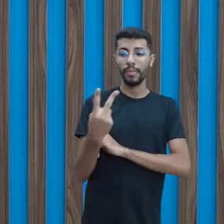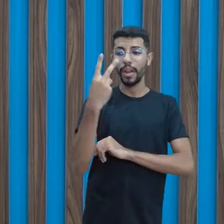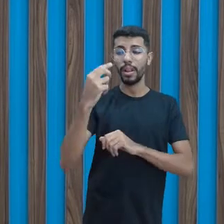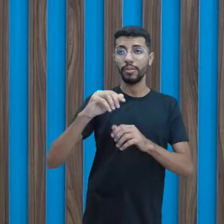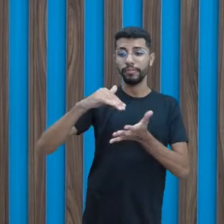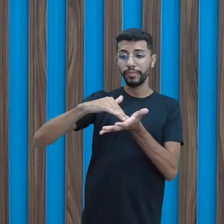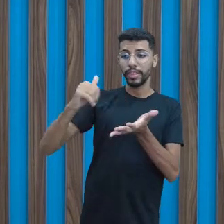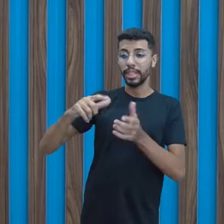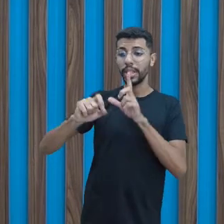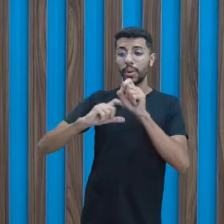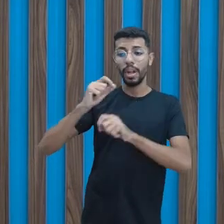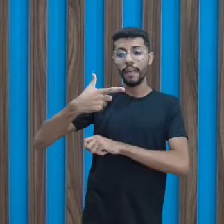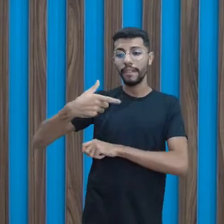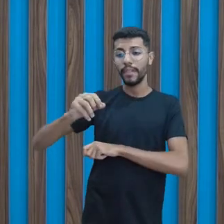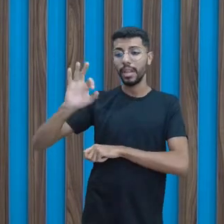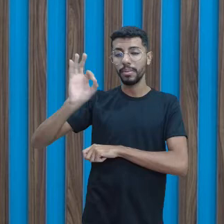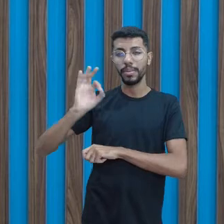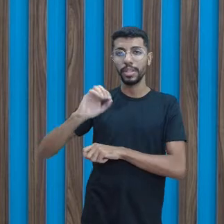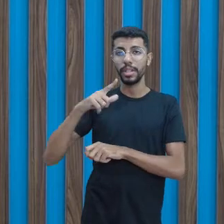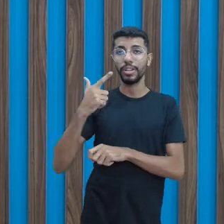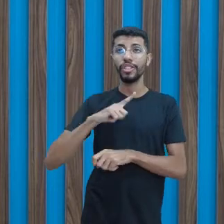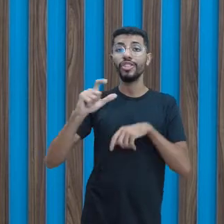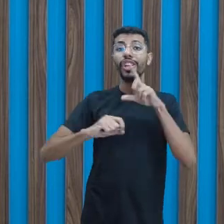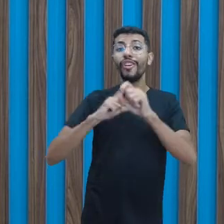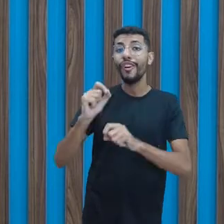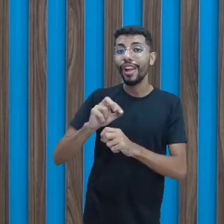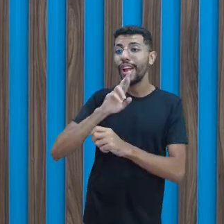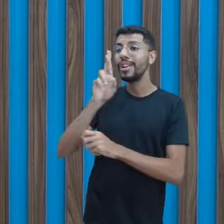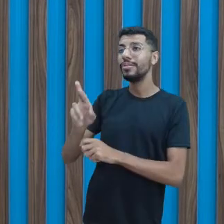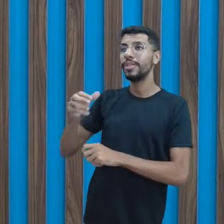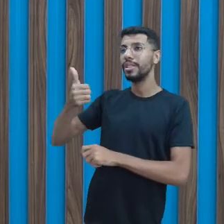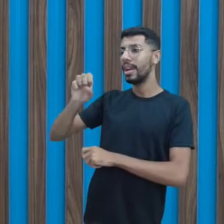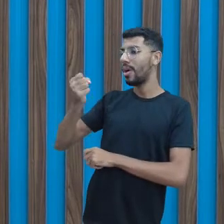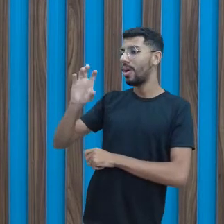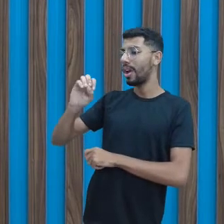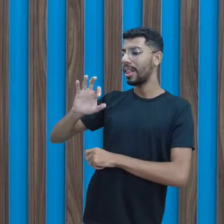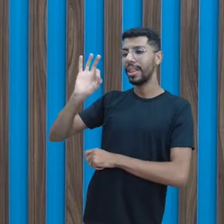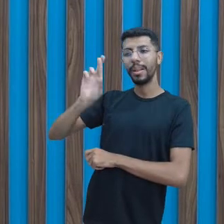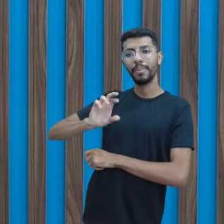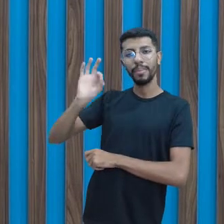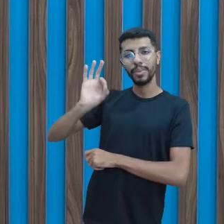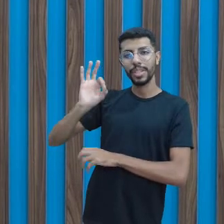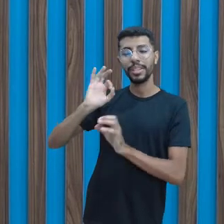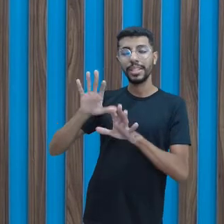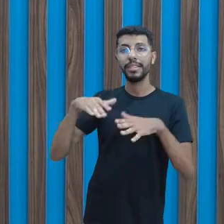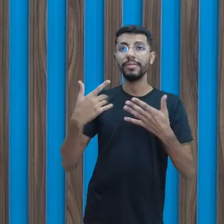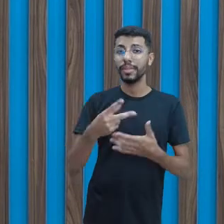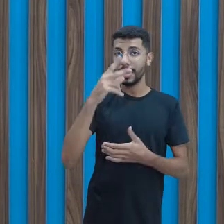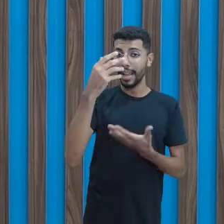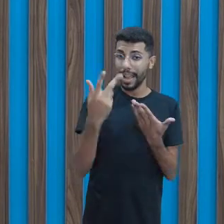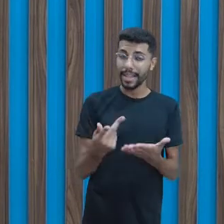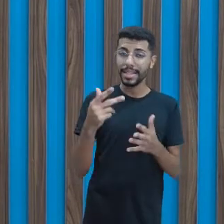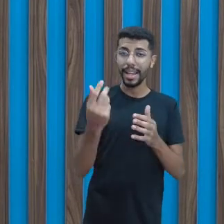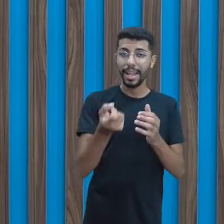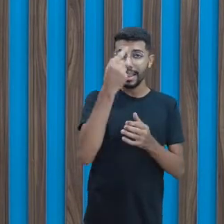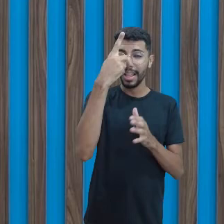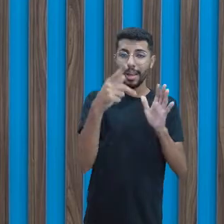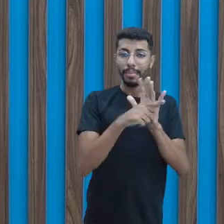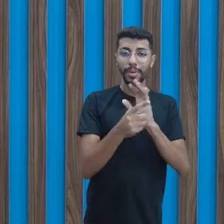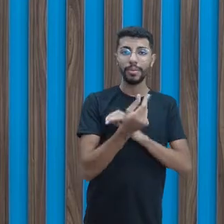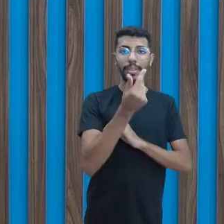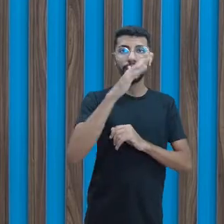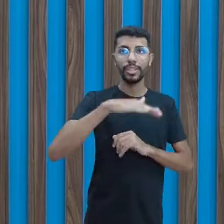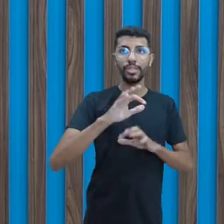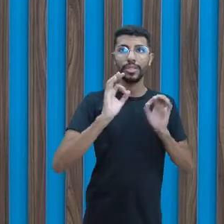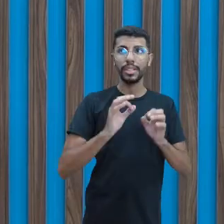a gente fica com quanto? Com 80%, certo? Essa é a ideia do desconto. E lembra lá na fórmula, eu vou pedir para meu pirraia